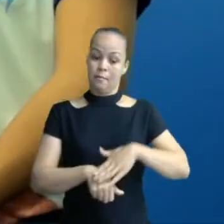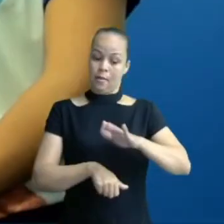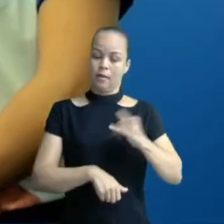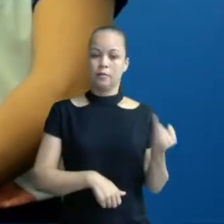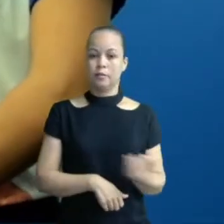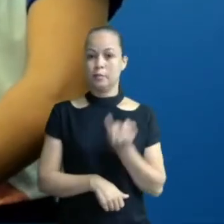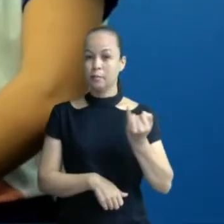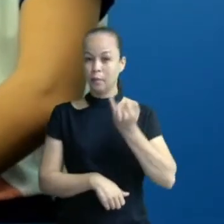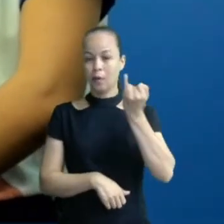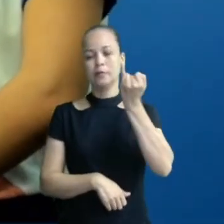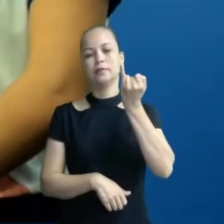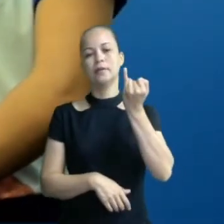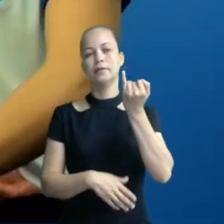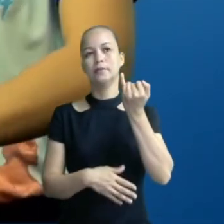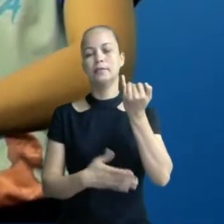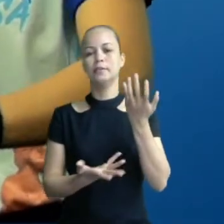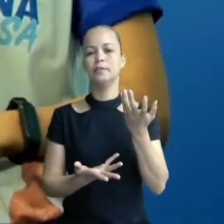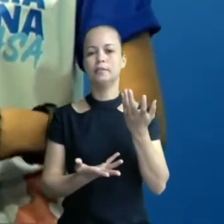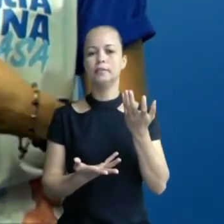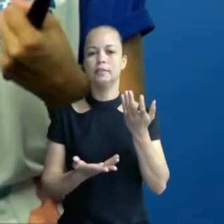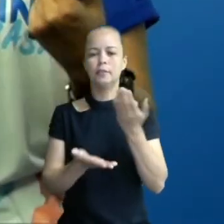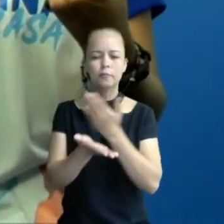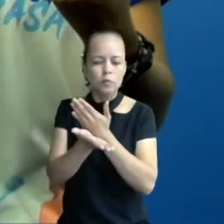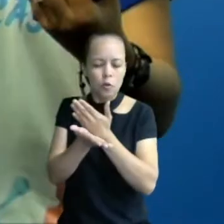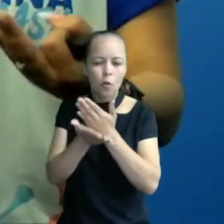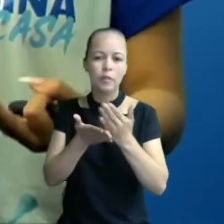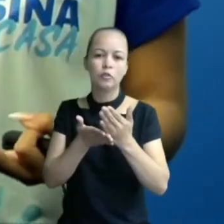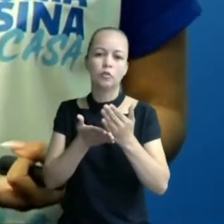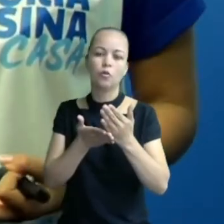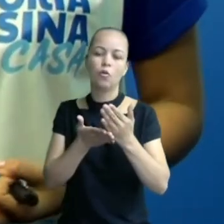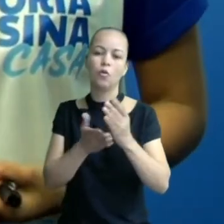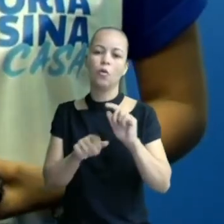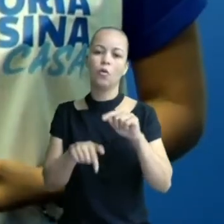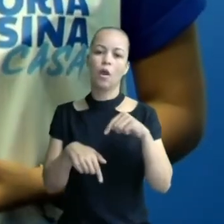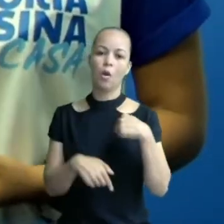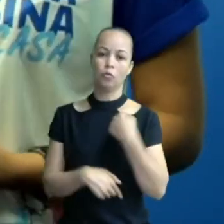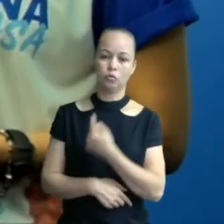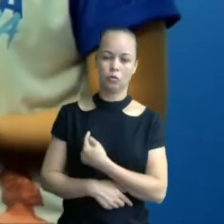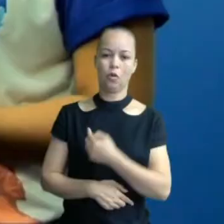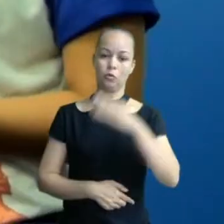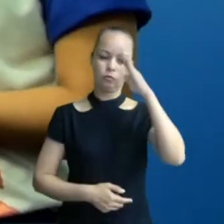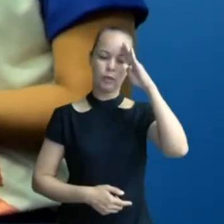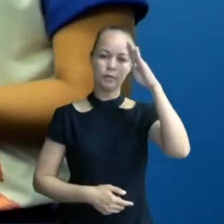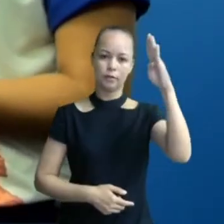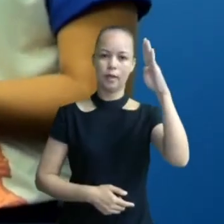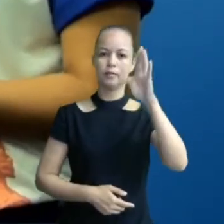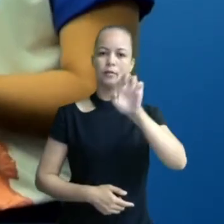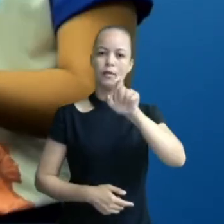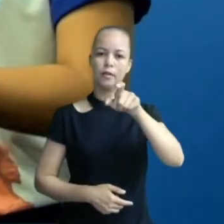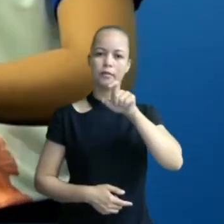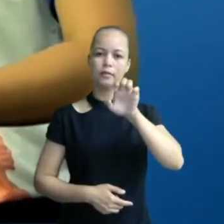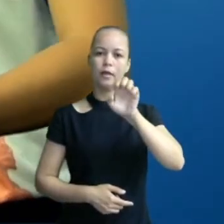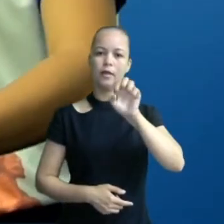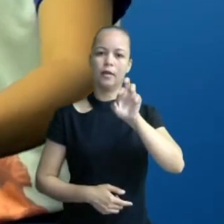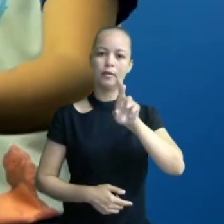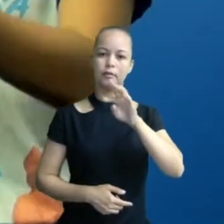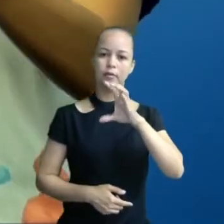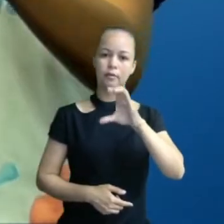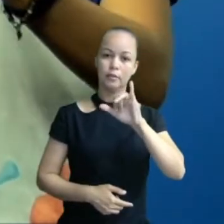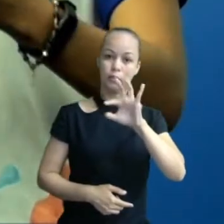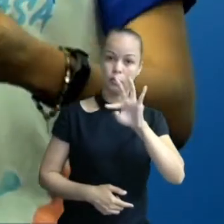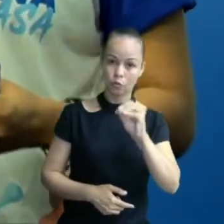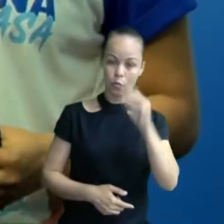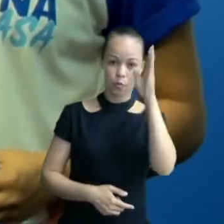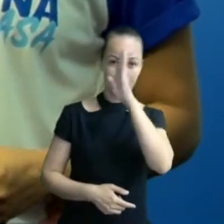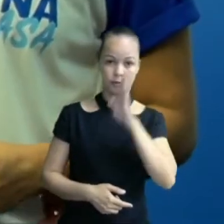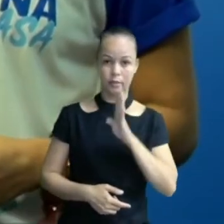né, que deu origem ao nosso exército brasileiro, por exemplo, e que deu o